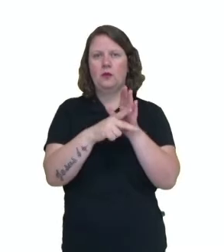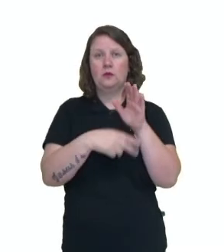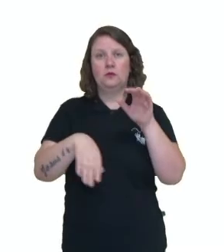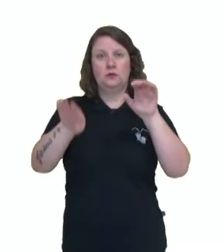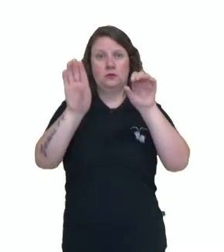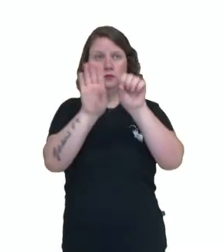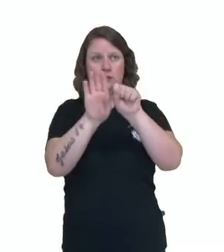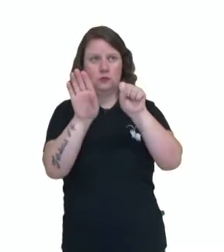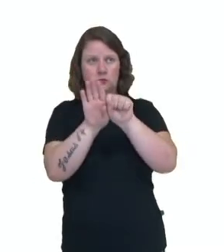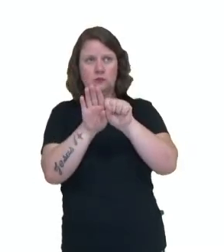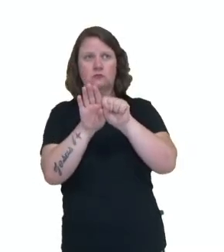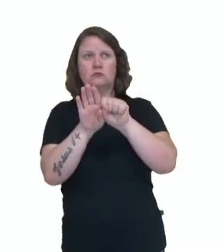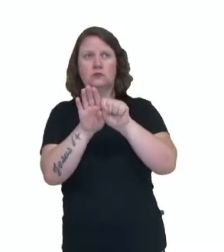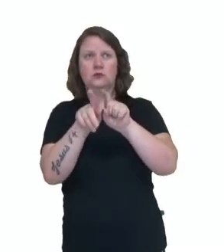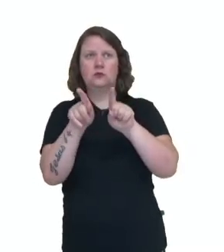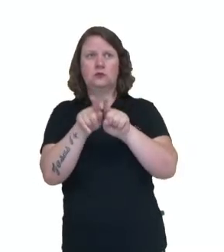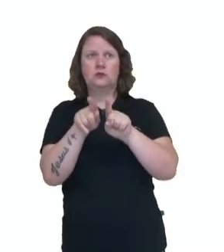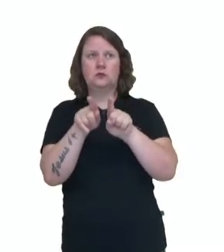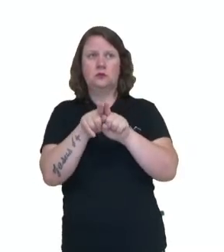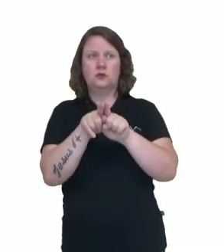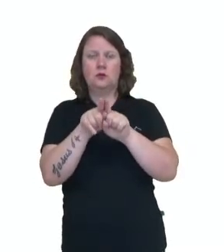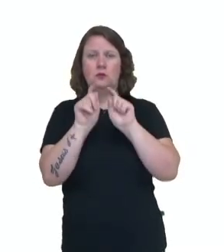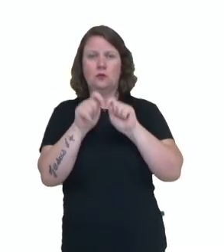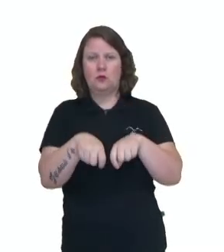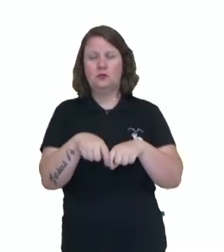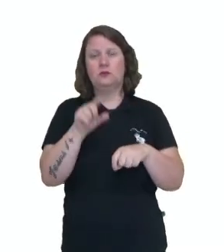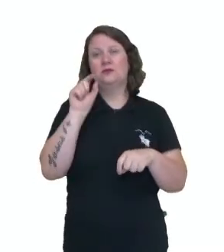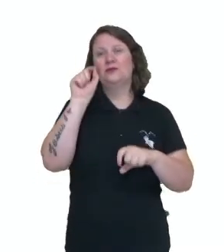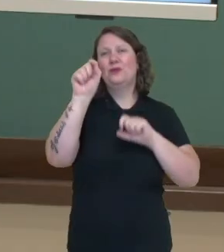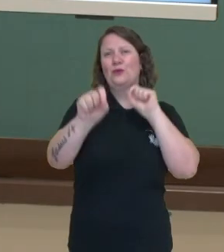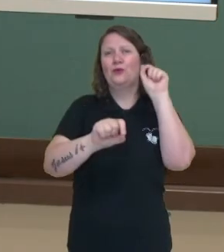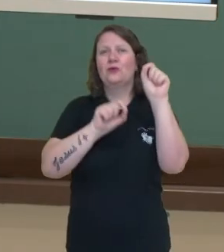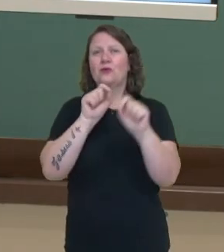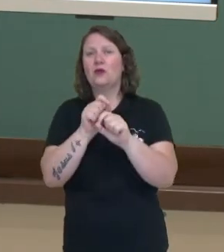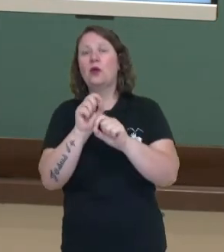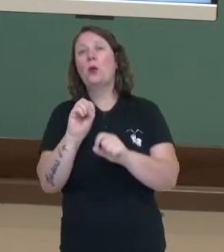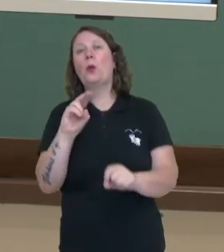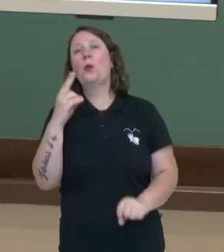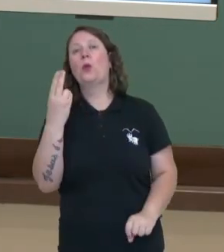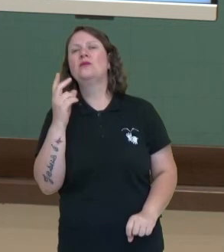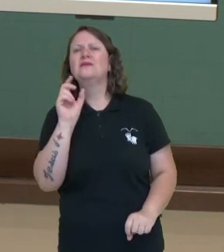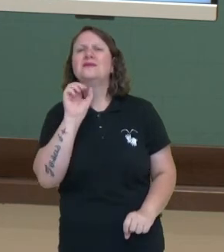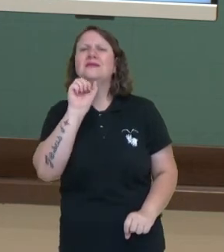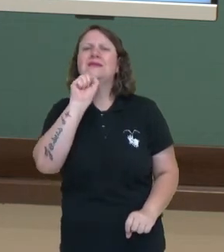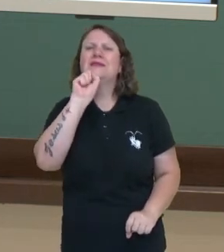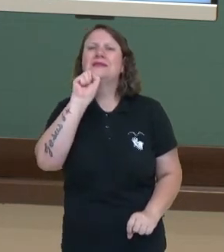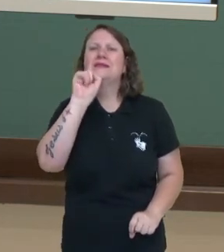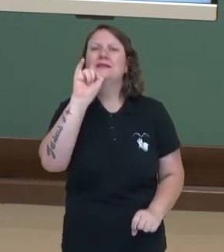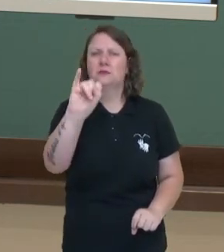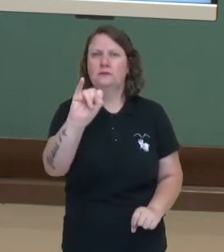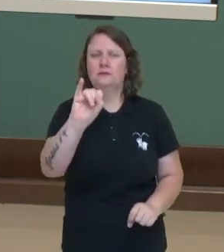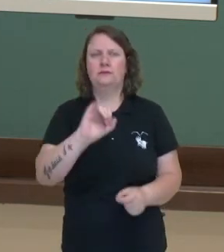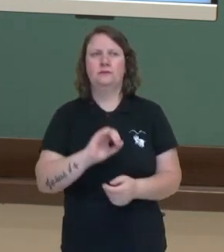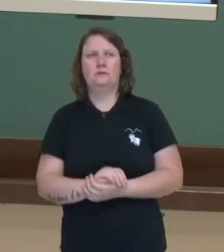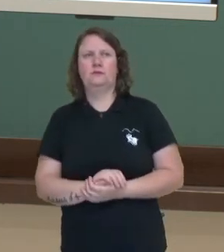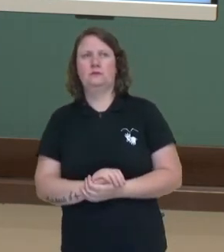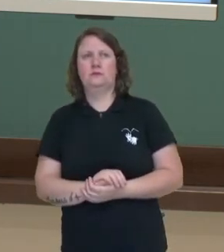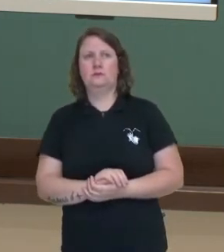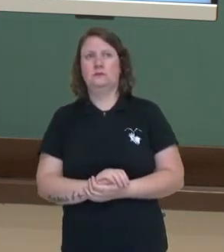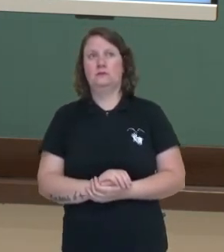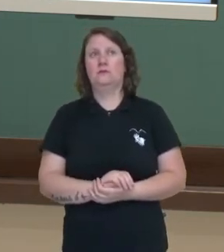conjunção subordinativa integrante, podendo ser o que ou o se. No nosso caso aqui, nós temos a conjunção